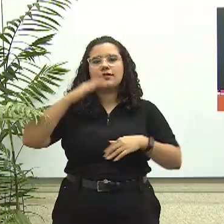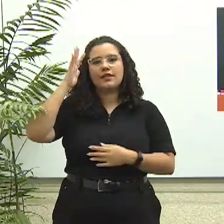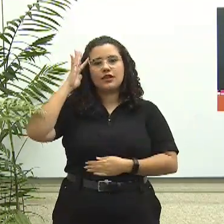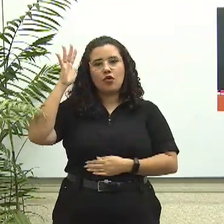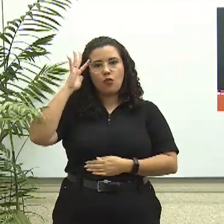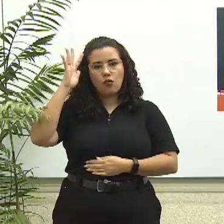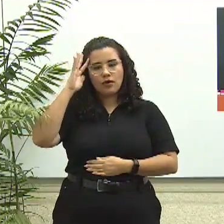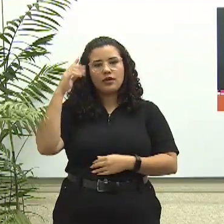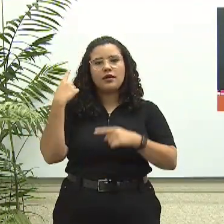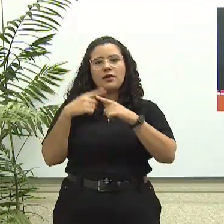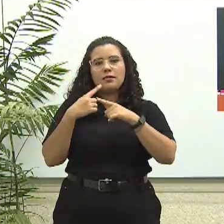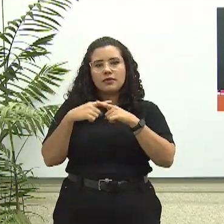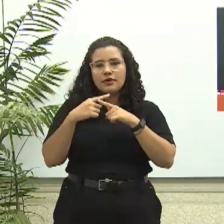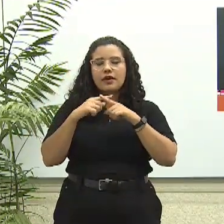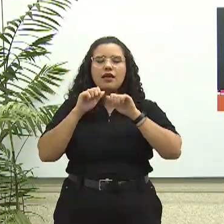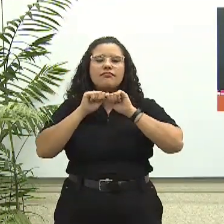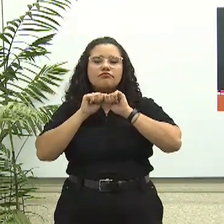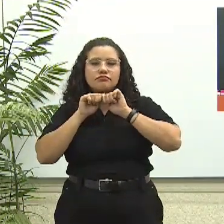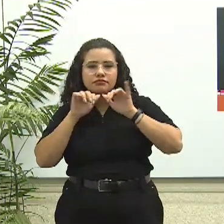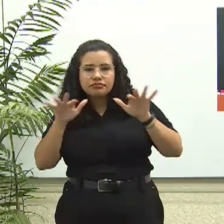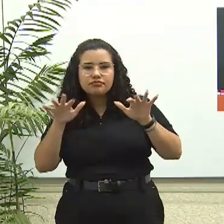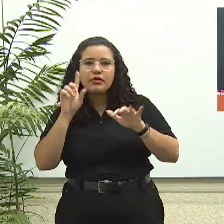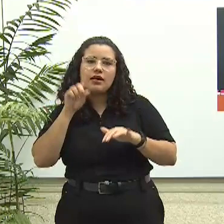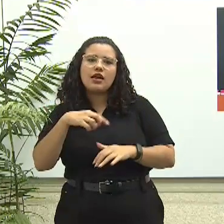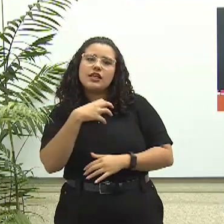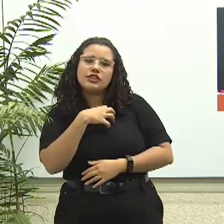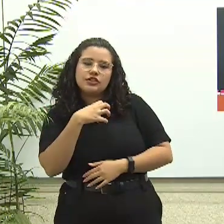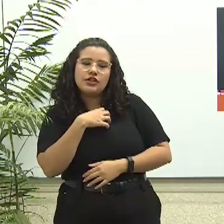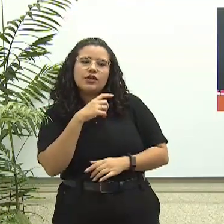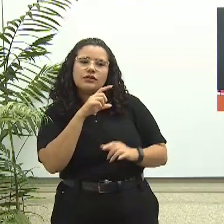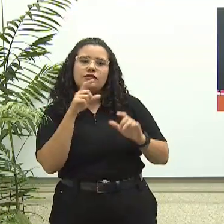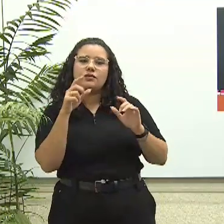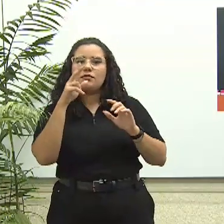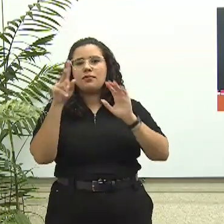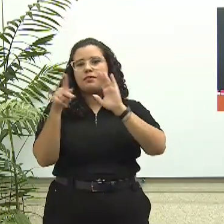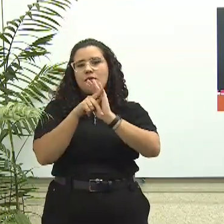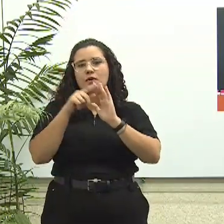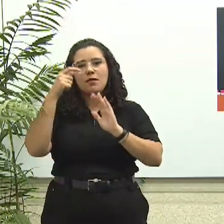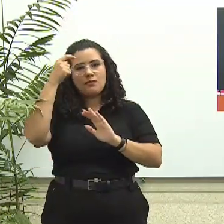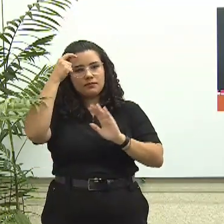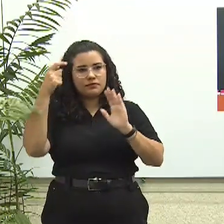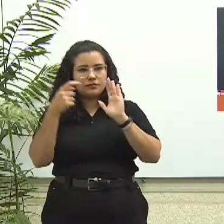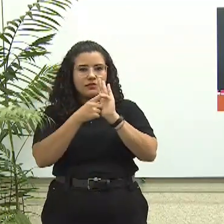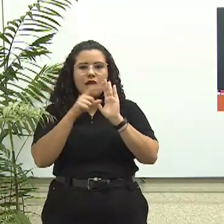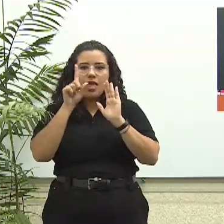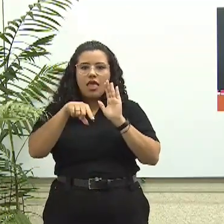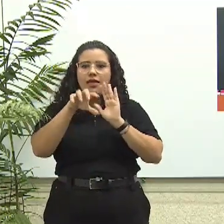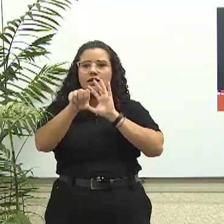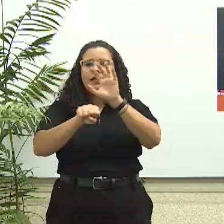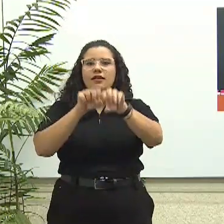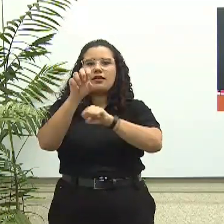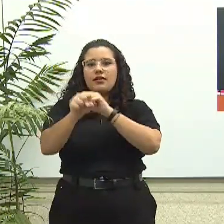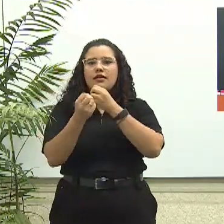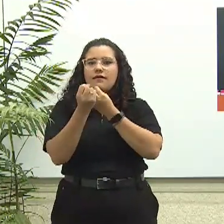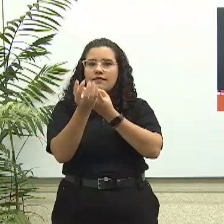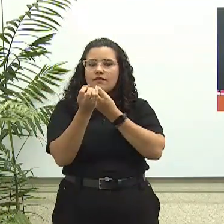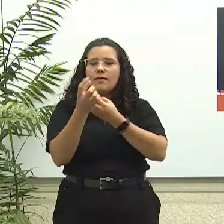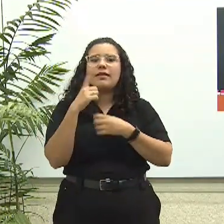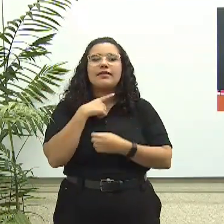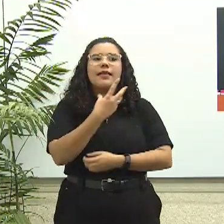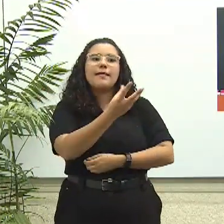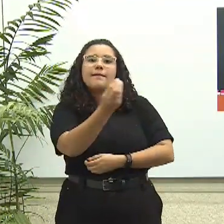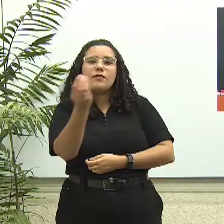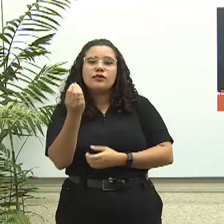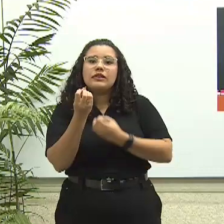porque o machine learning que é esse modelo que a gente chama de Inteligência Artificial que é extração de dados a partir de muitos dados